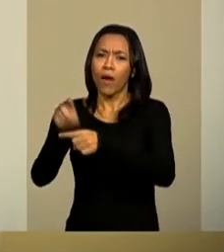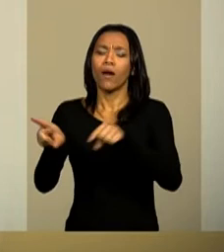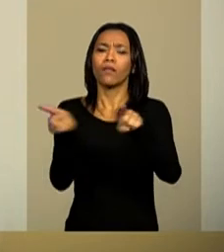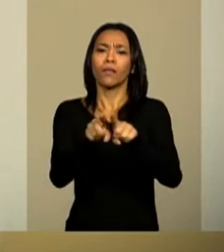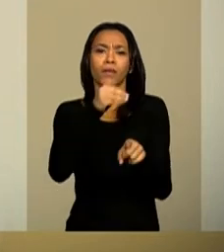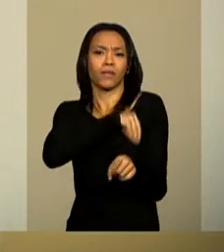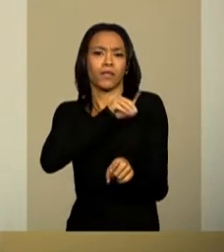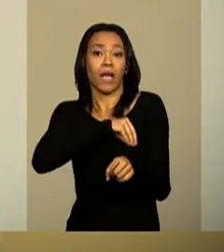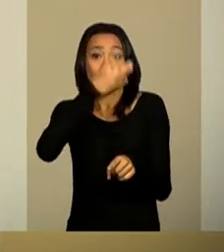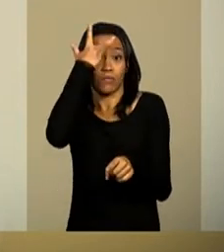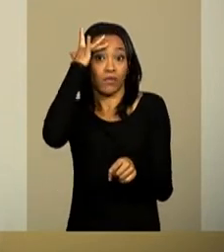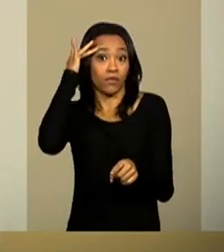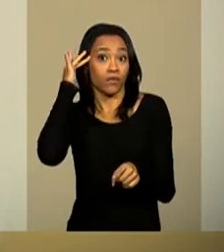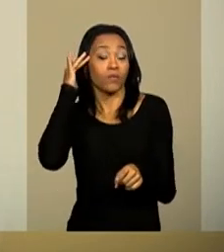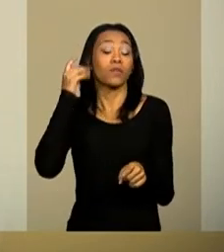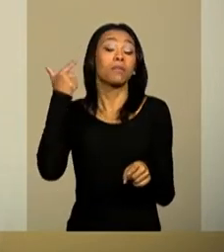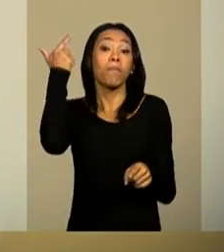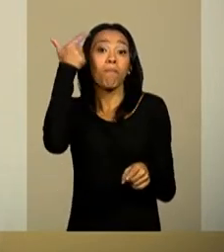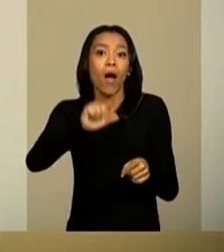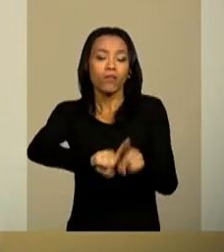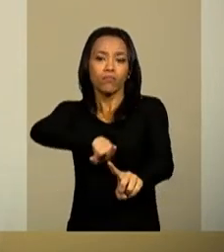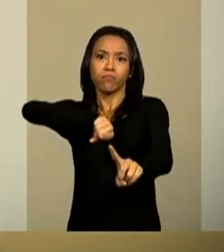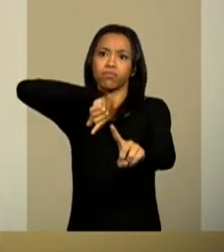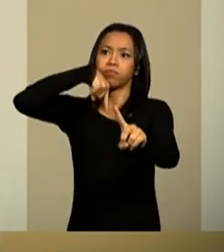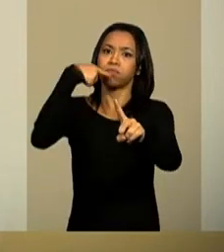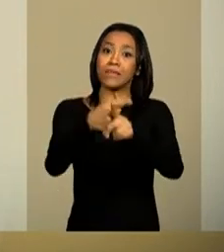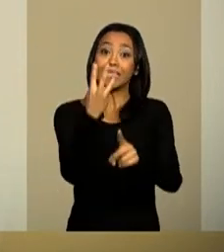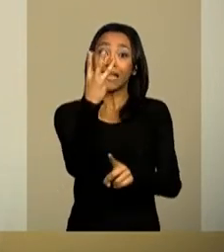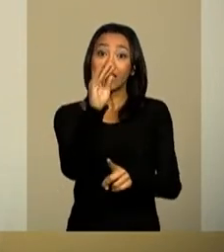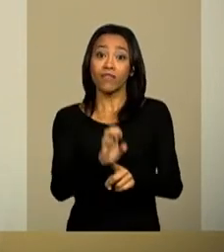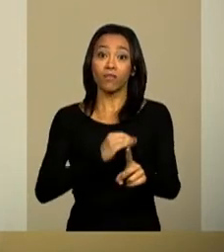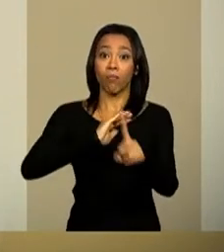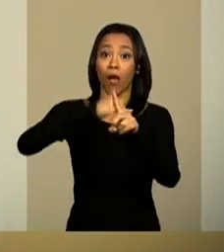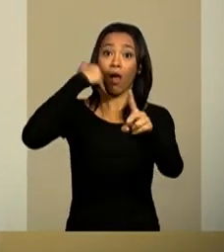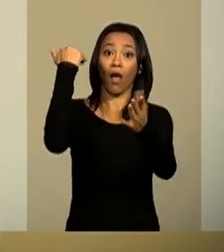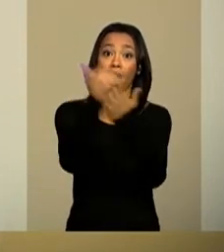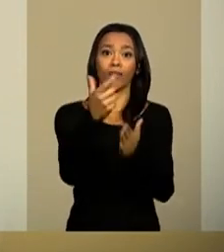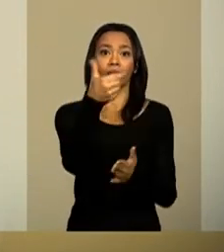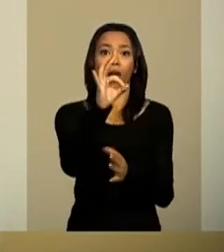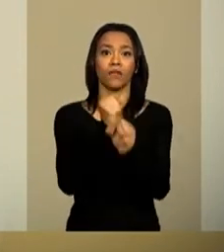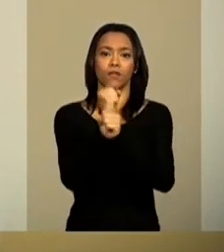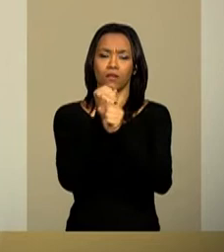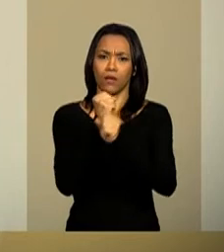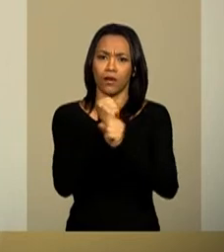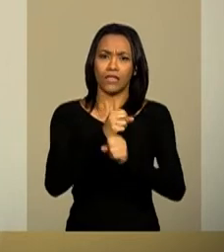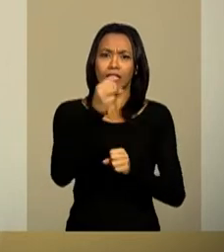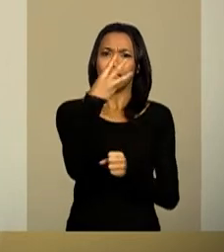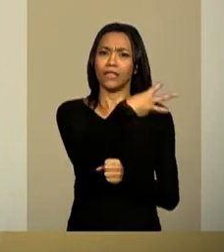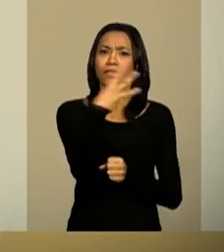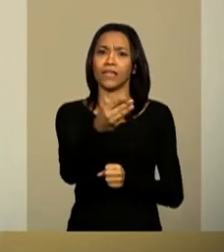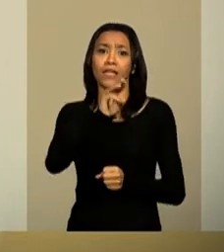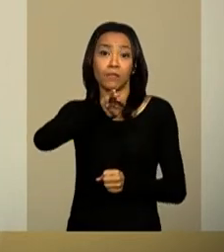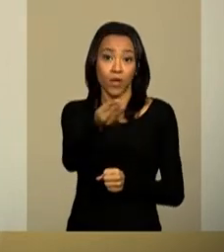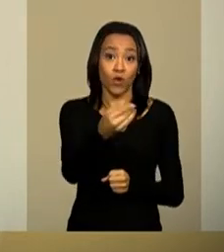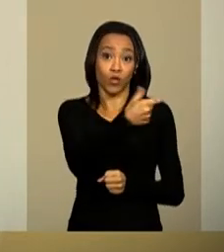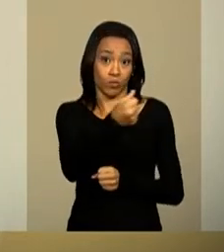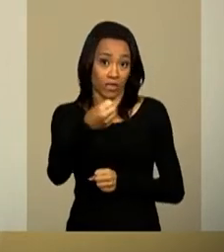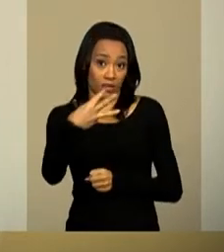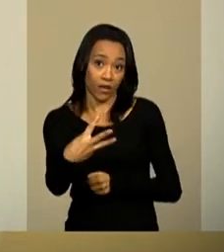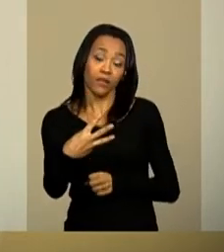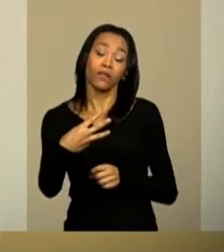número de passageiros mais que triplicou nos últimos 10 anos. De 33 milhões em